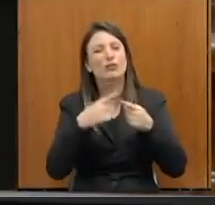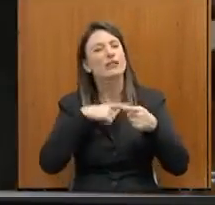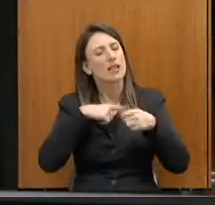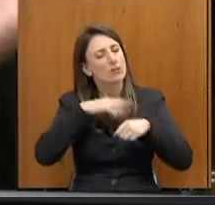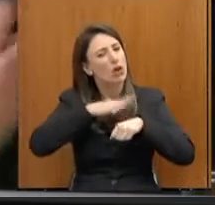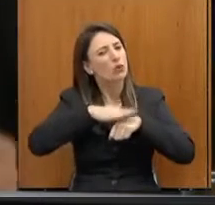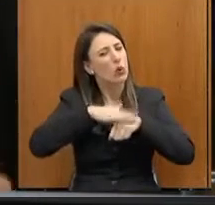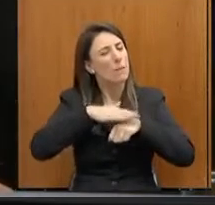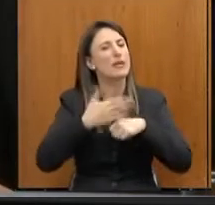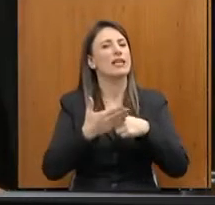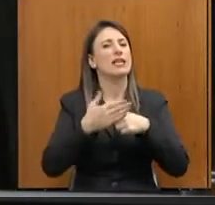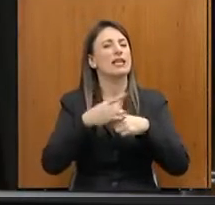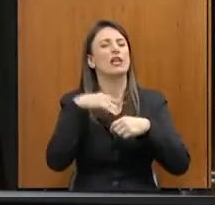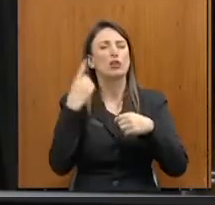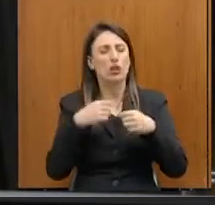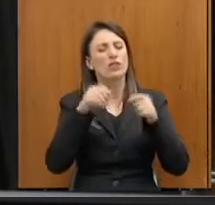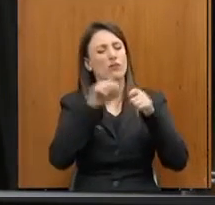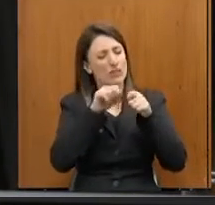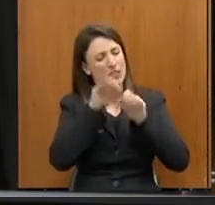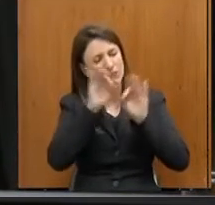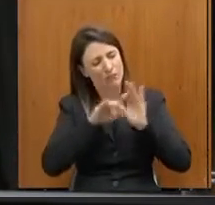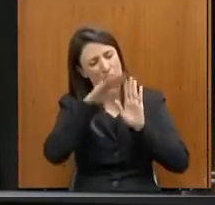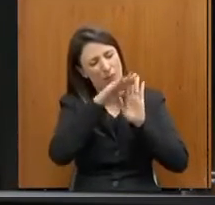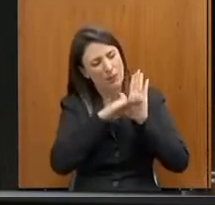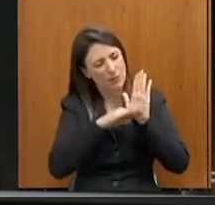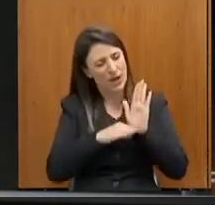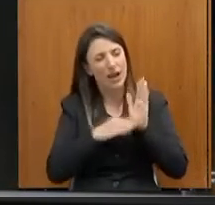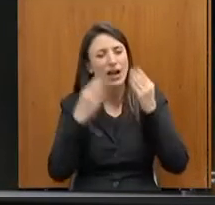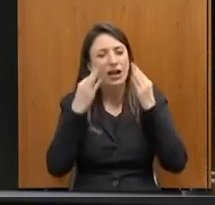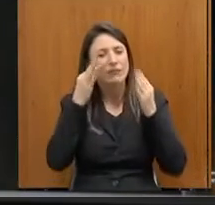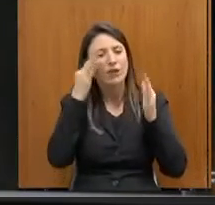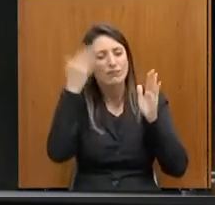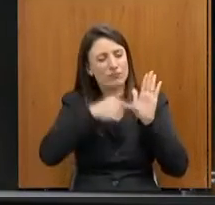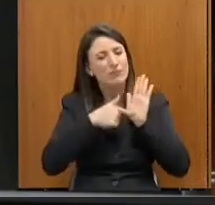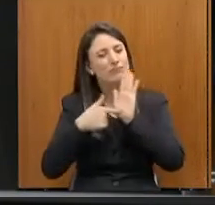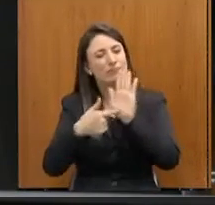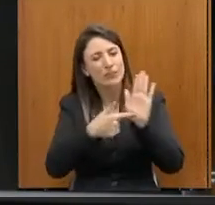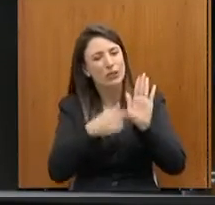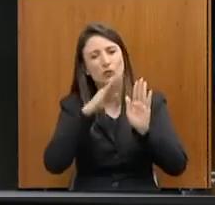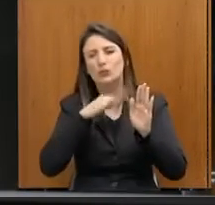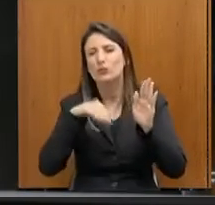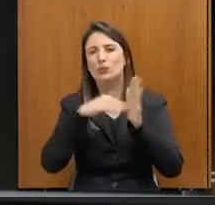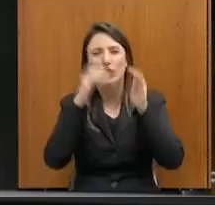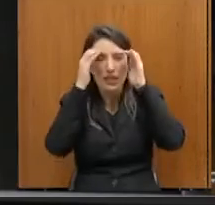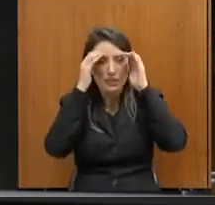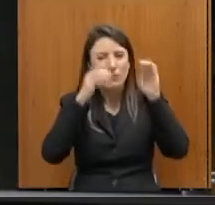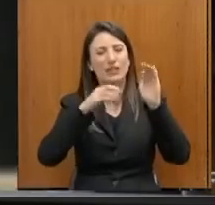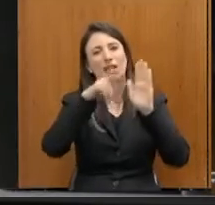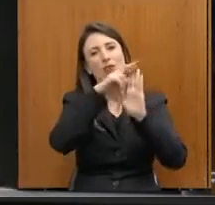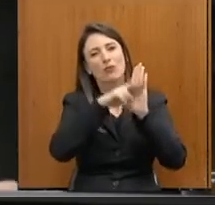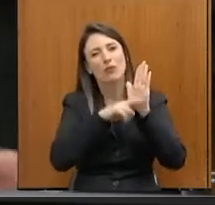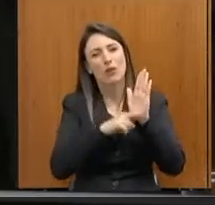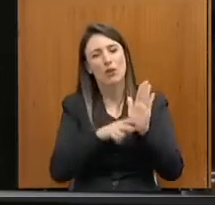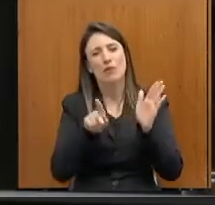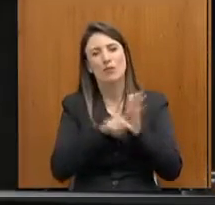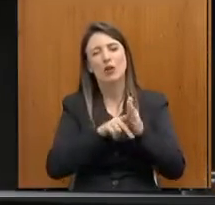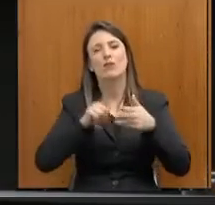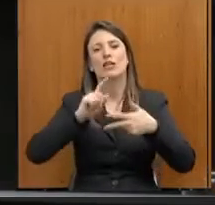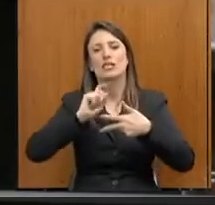soberania nós vamos prestar conta daquilo que está no âmbito das normas infralegais do executivo